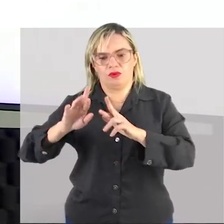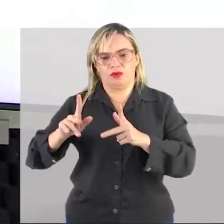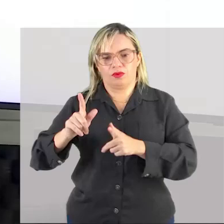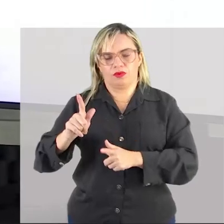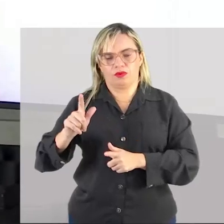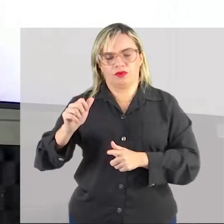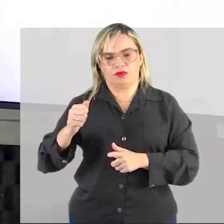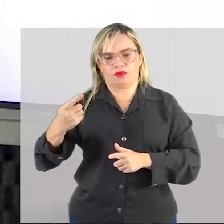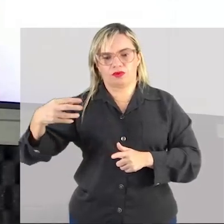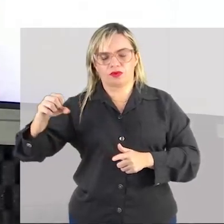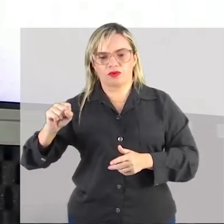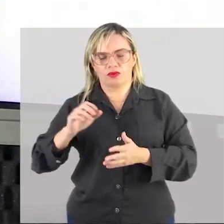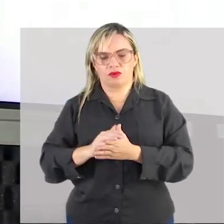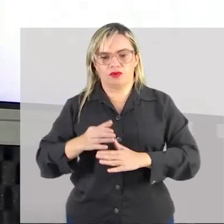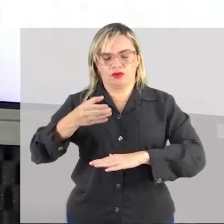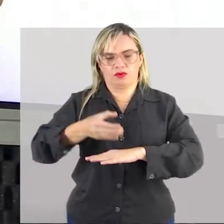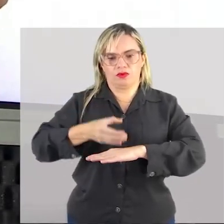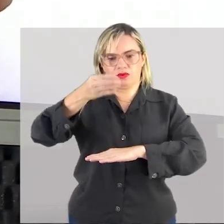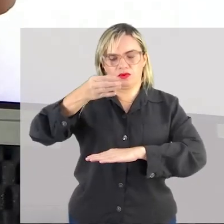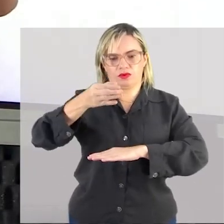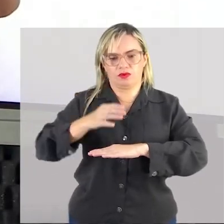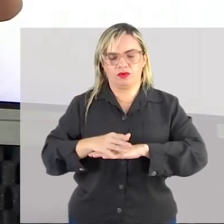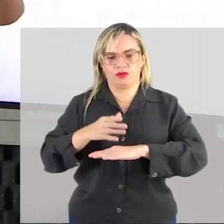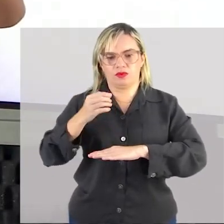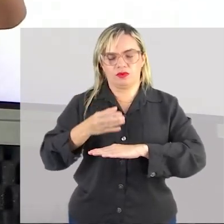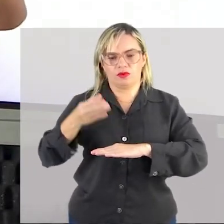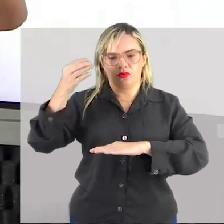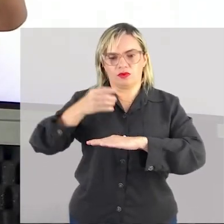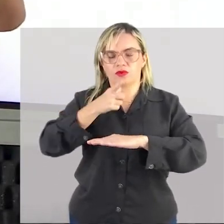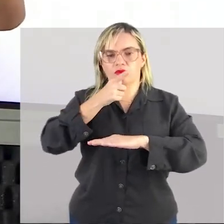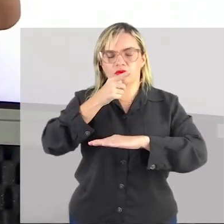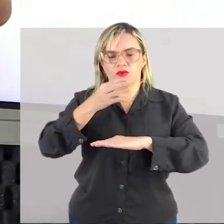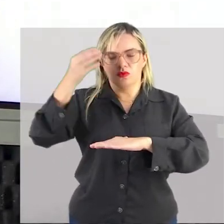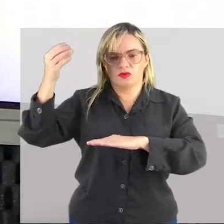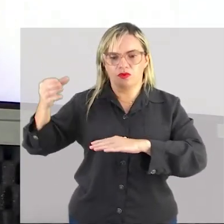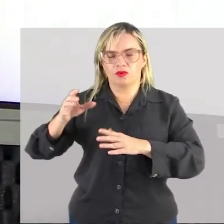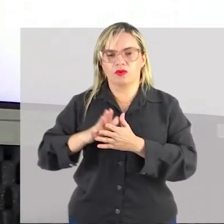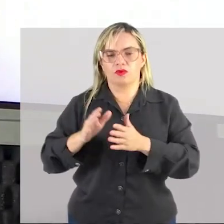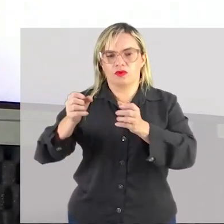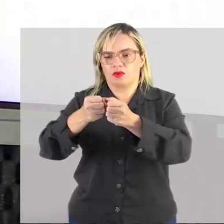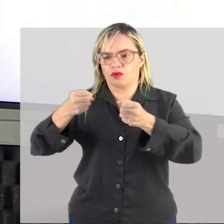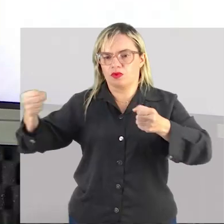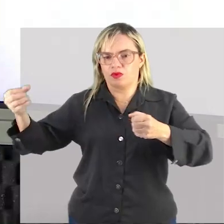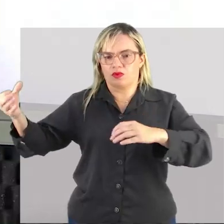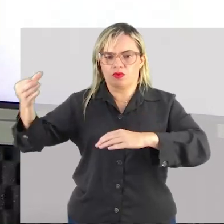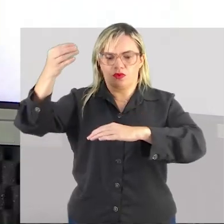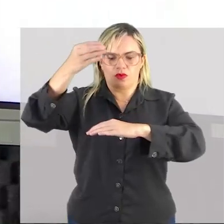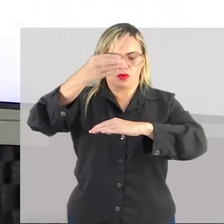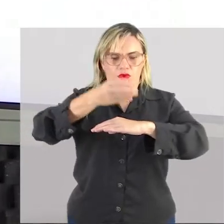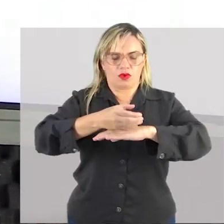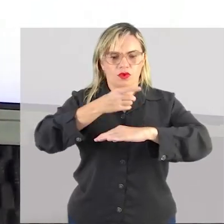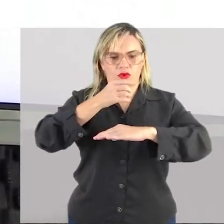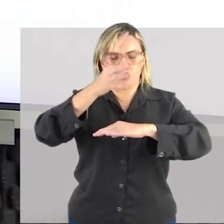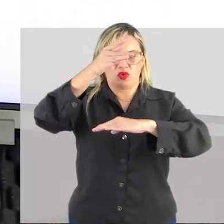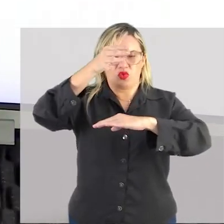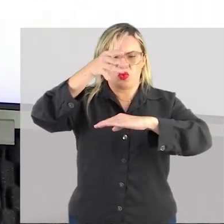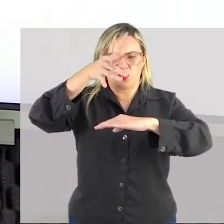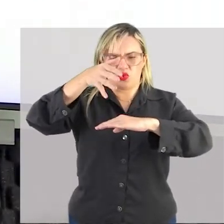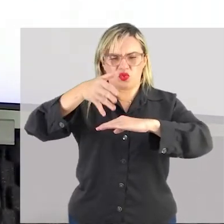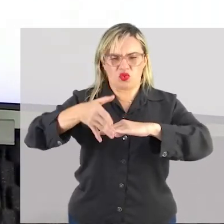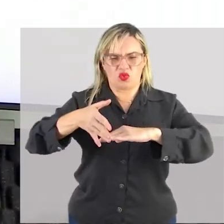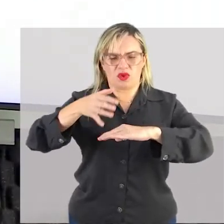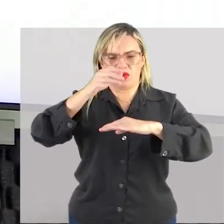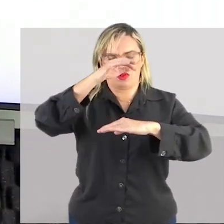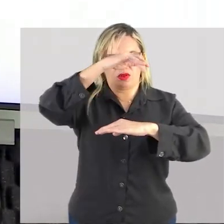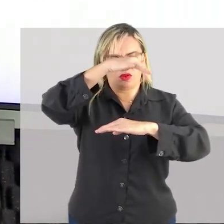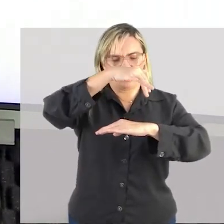Quando você pega uma garrafa de água, tira essa garrafa de água da geladeira e olha para essa garrafa de água, ela não começa a ficar toda suada, toda molhada, não